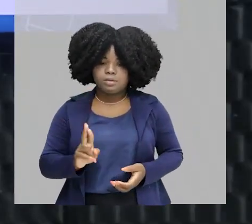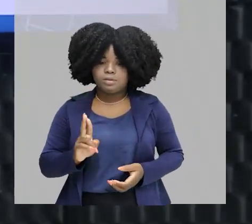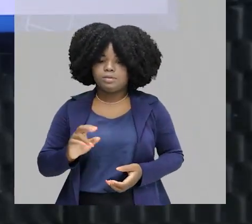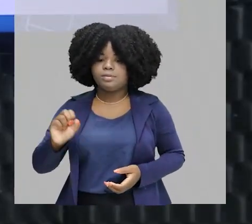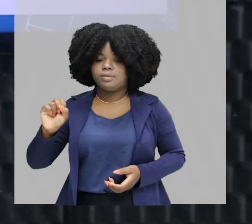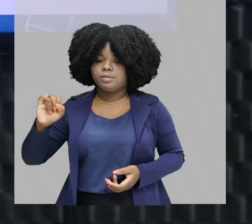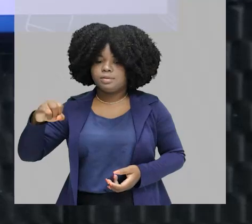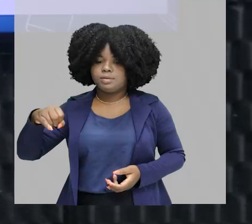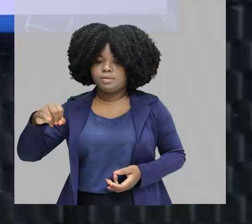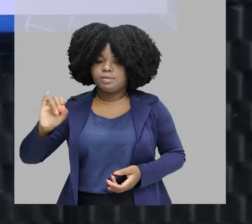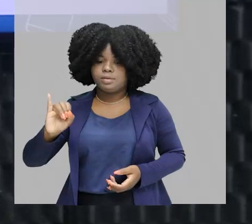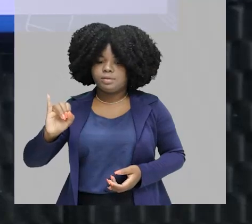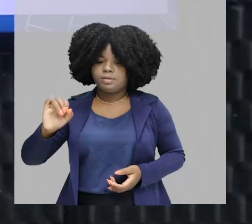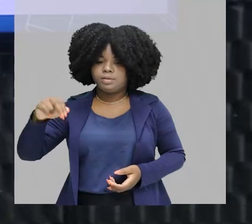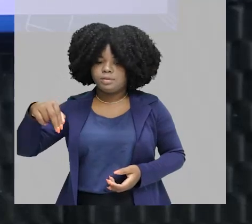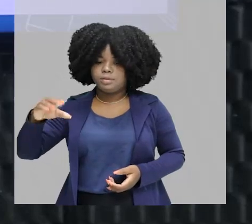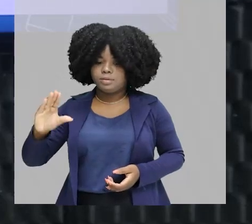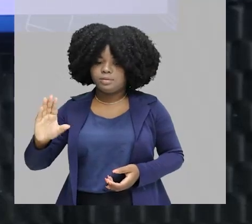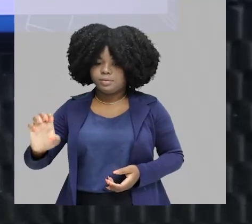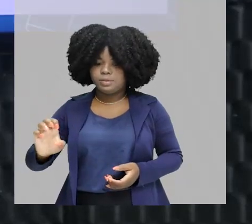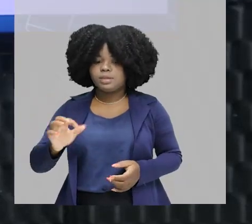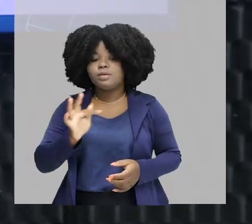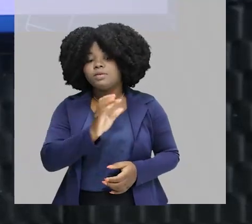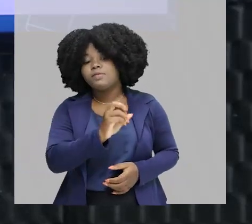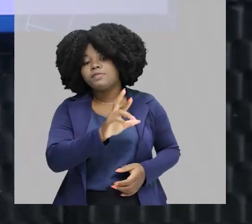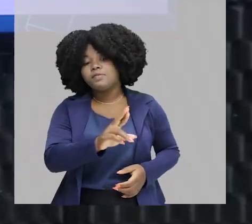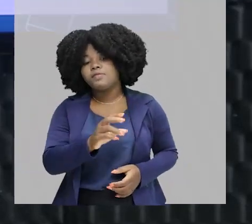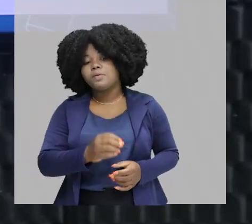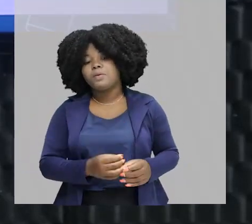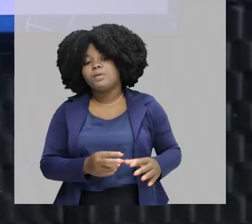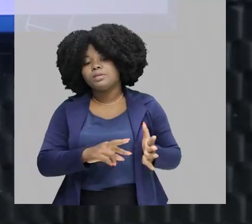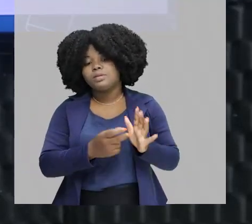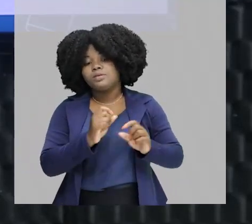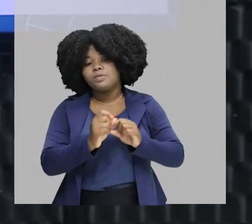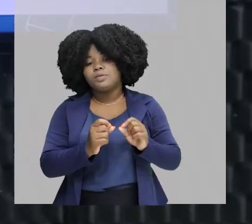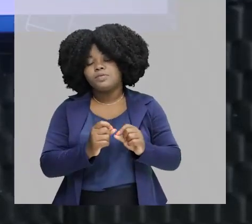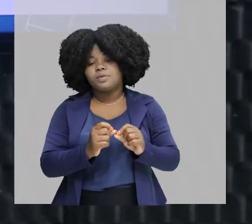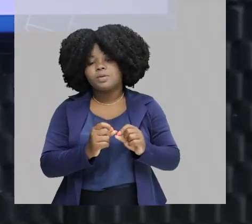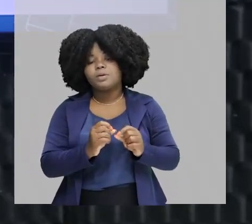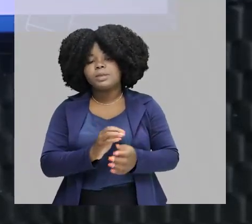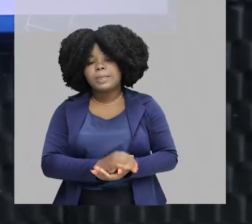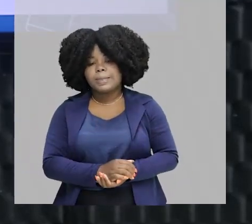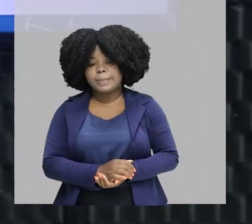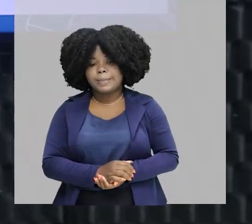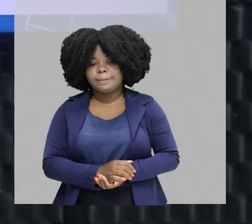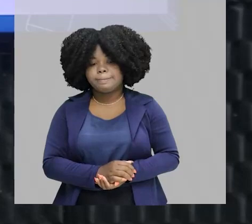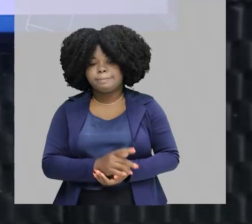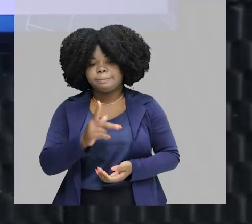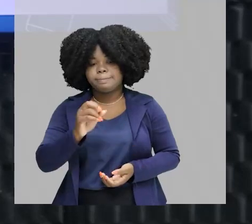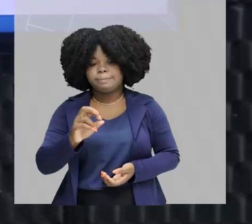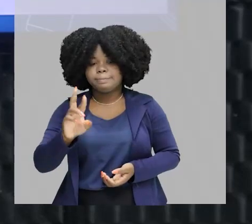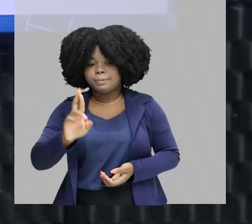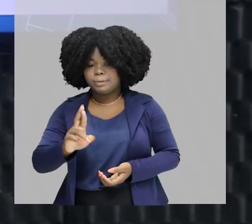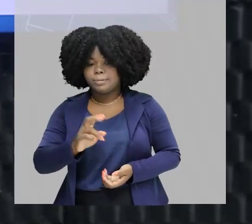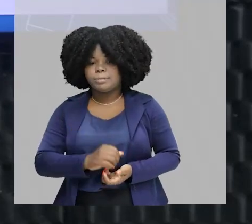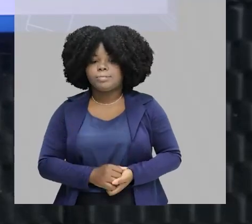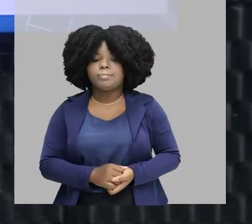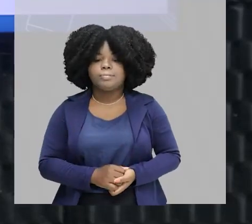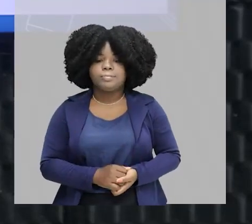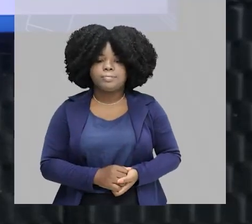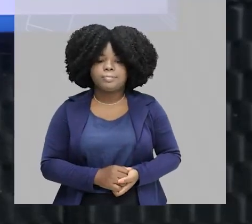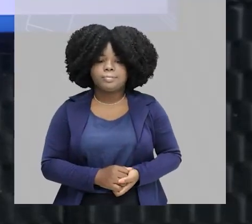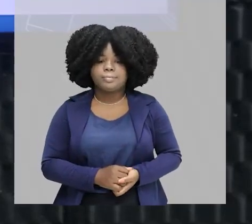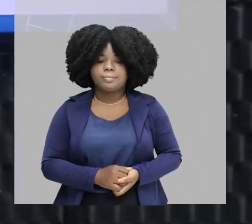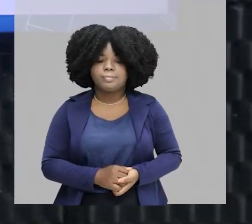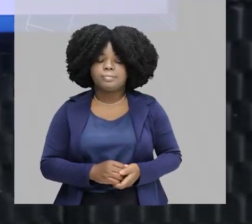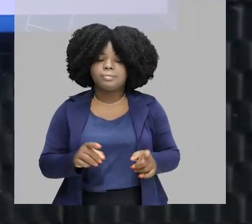e a palavra since. For vai dar a ideia de duração, significa por. For também